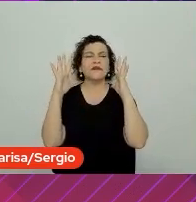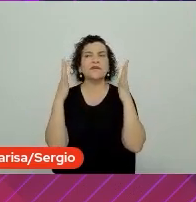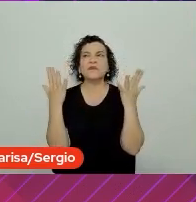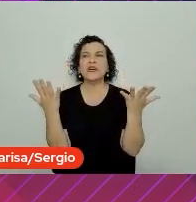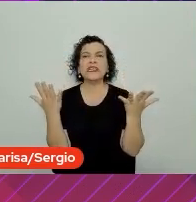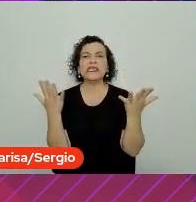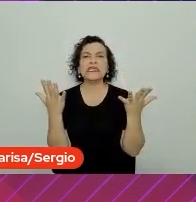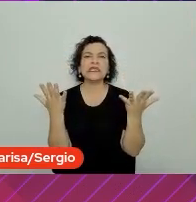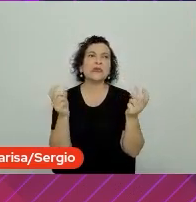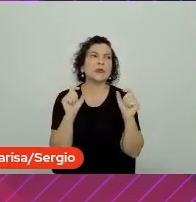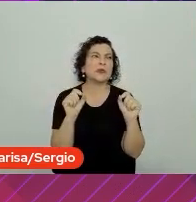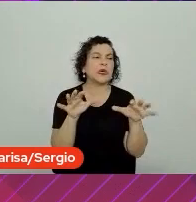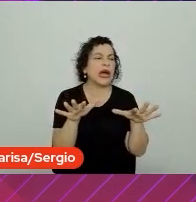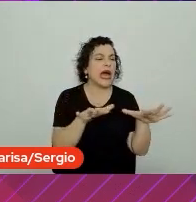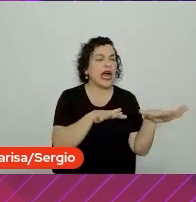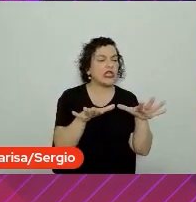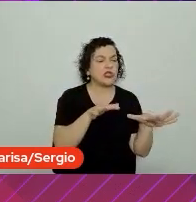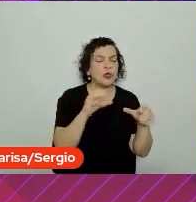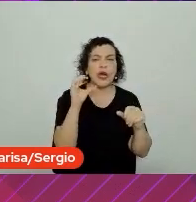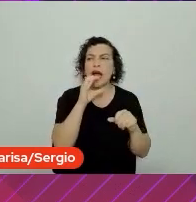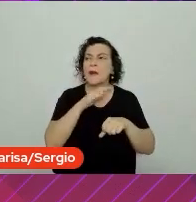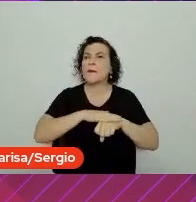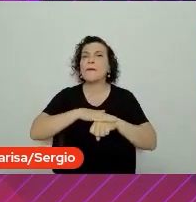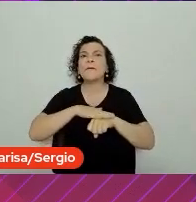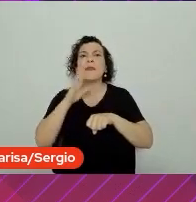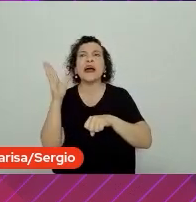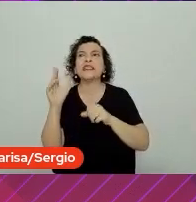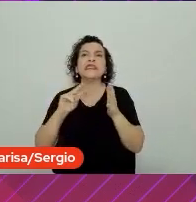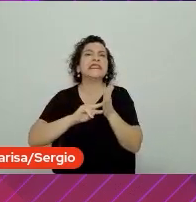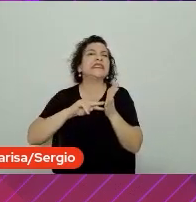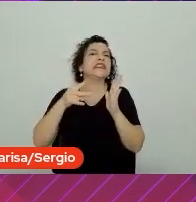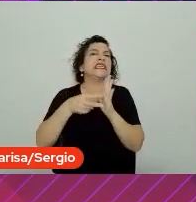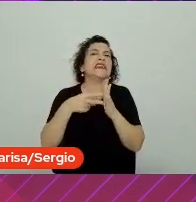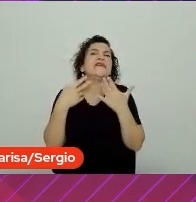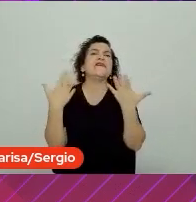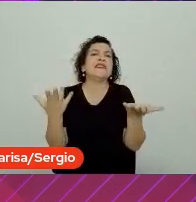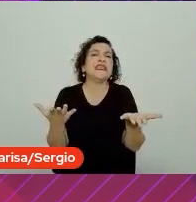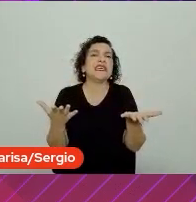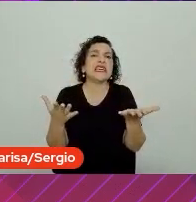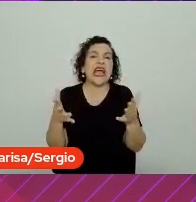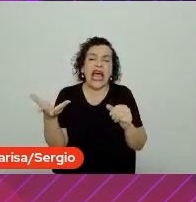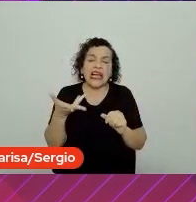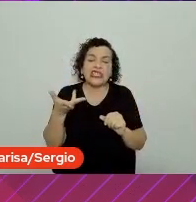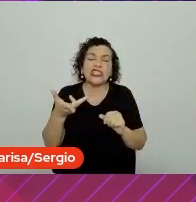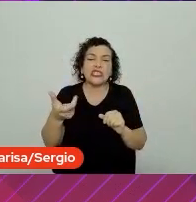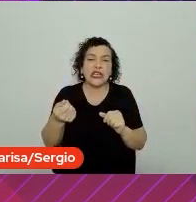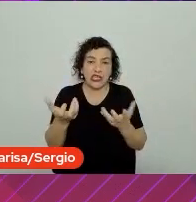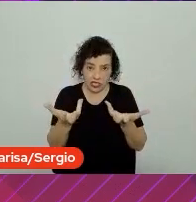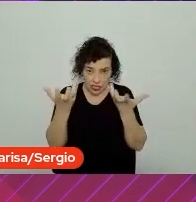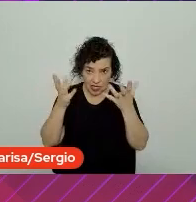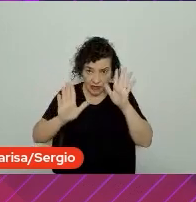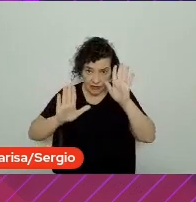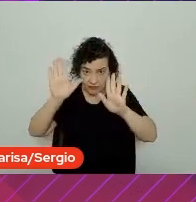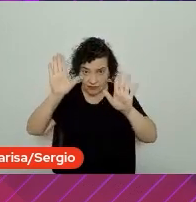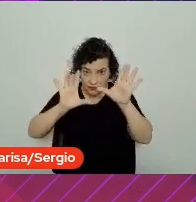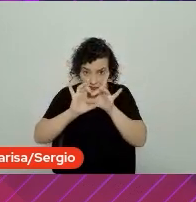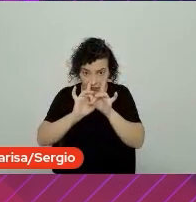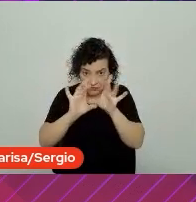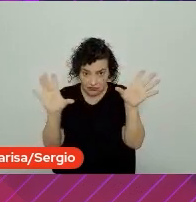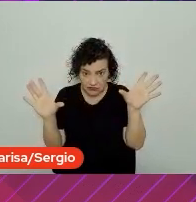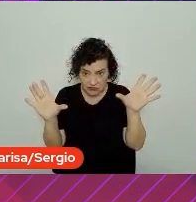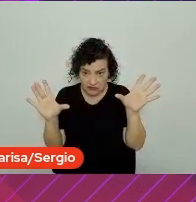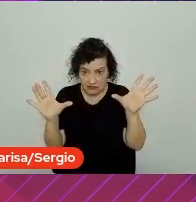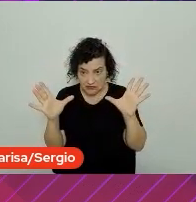ágil? Quem que é mais rápido? O que é agilidade? Alguém quer comentar? Alguém tem